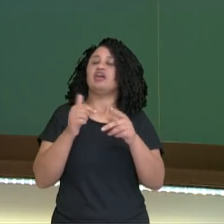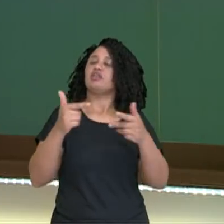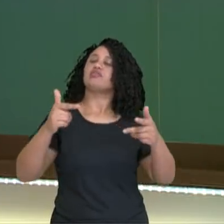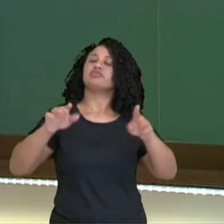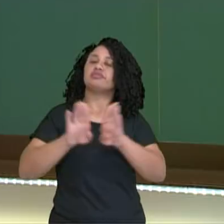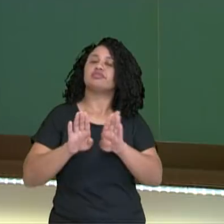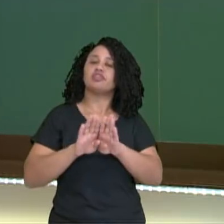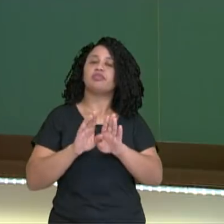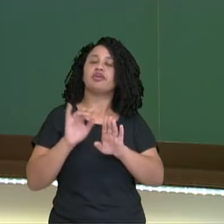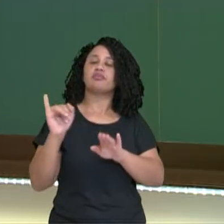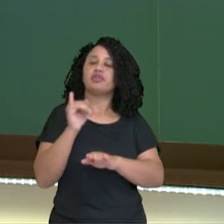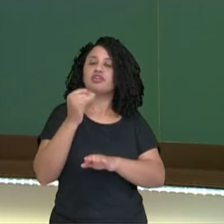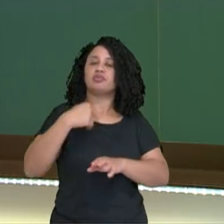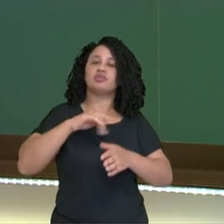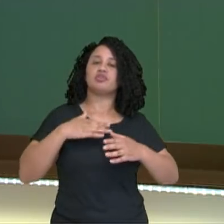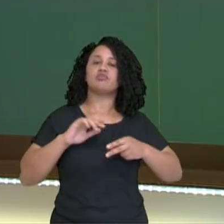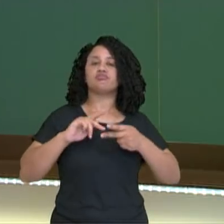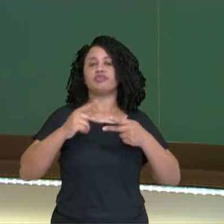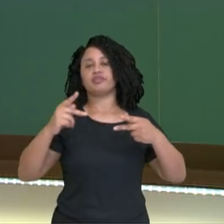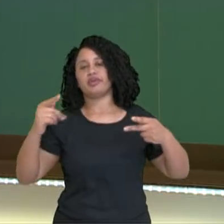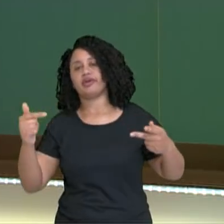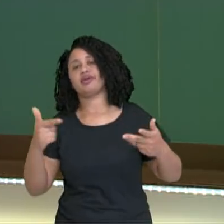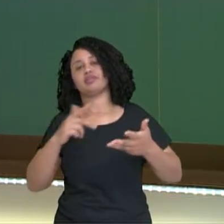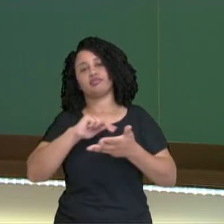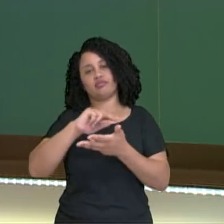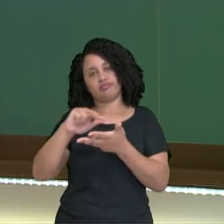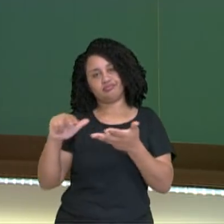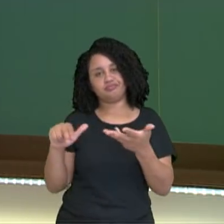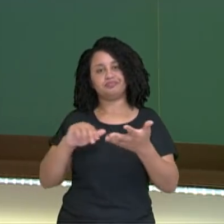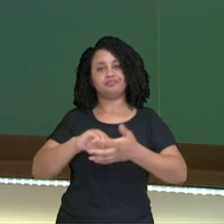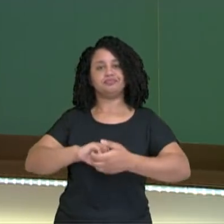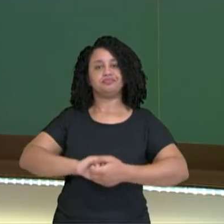corpo, proteínas e assim por diante, tá?